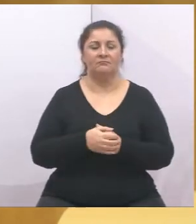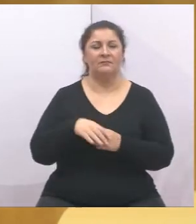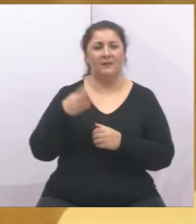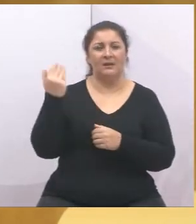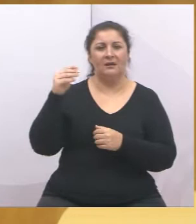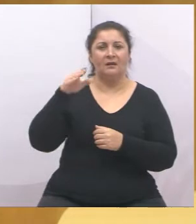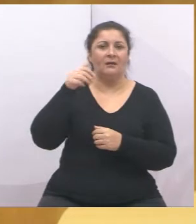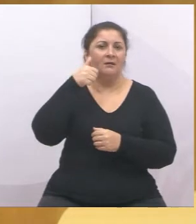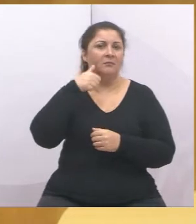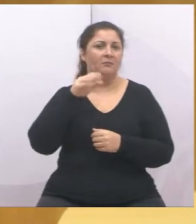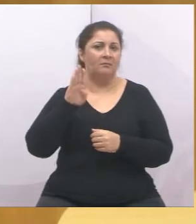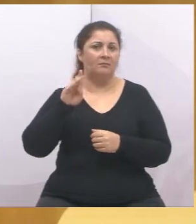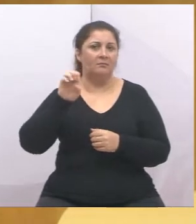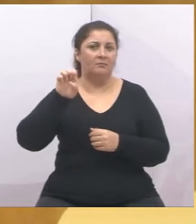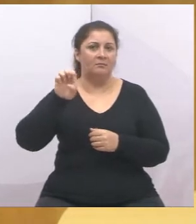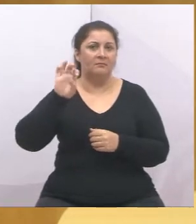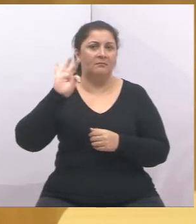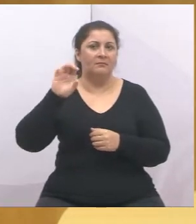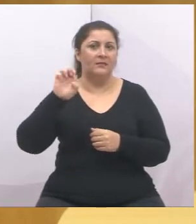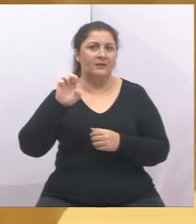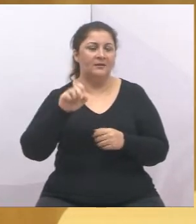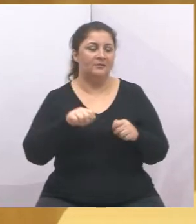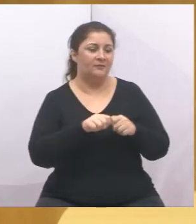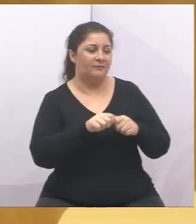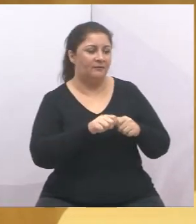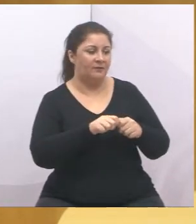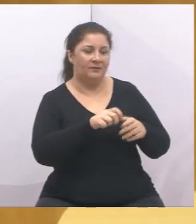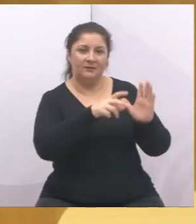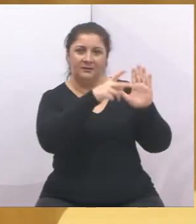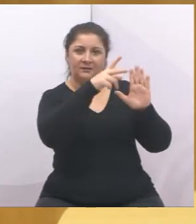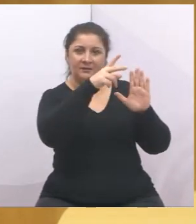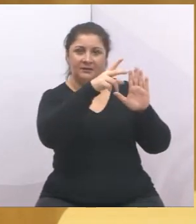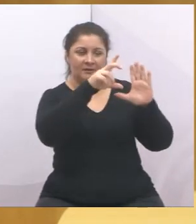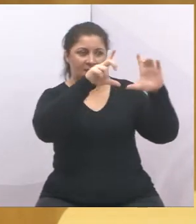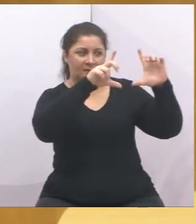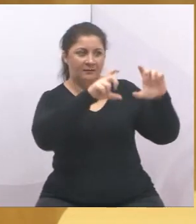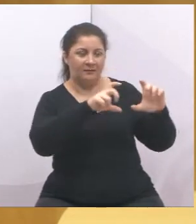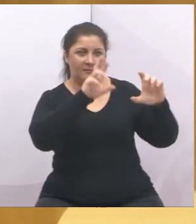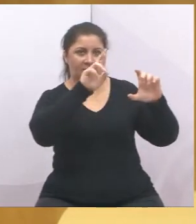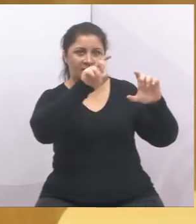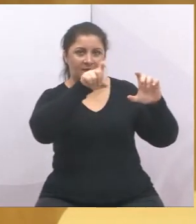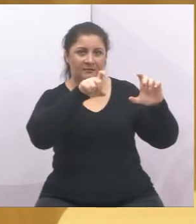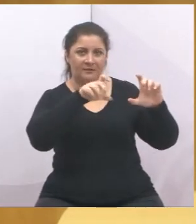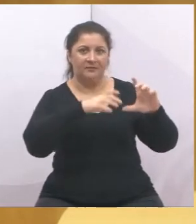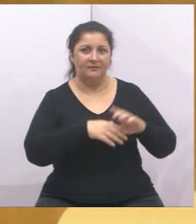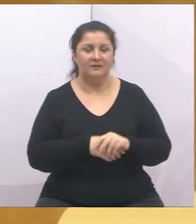época ainda fazia ultrassom lá do Hospital São Francisco, e a gente aprendeu muito.